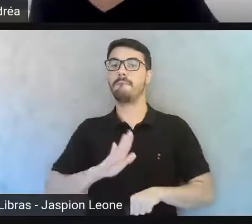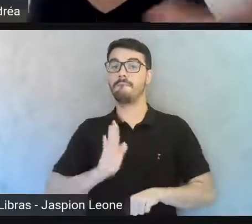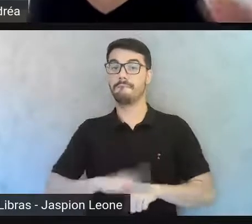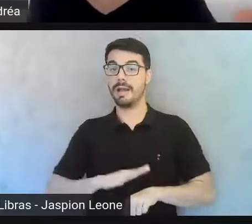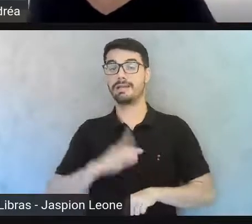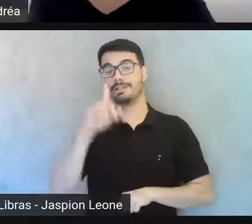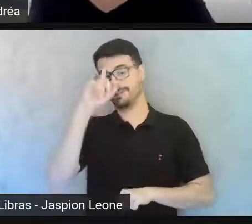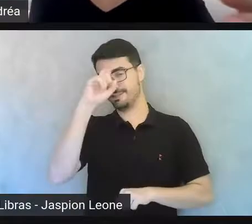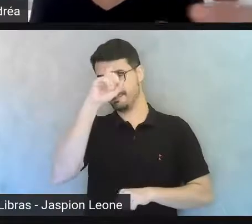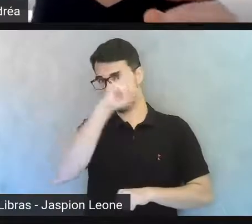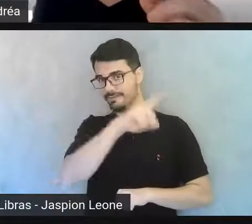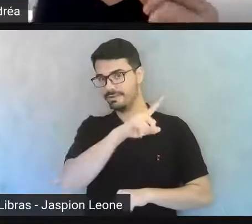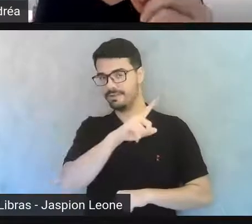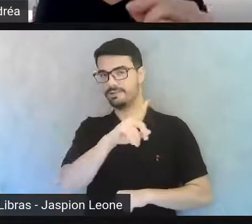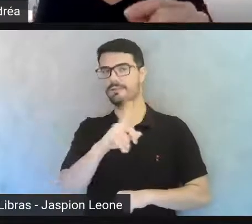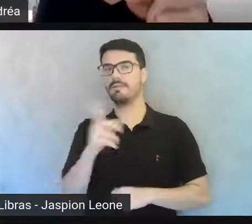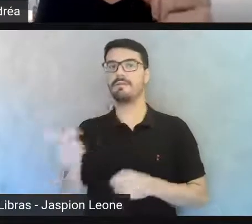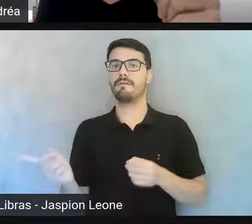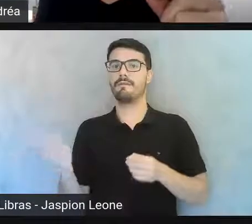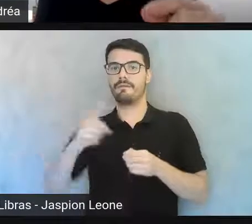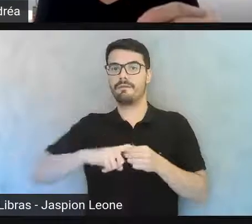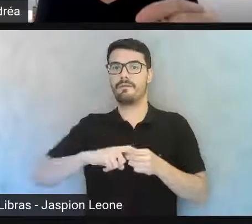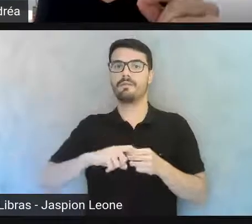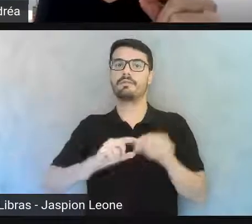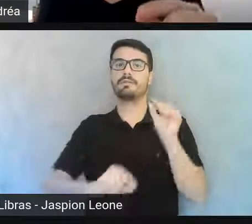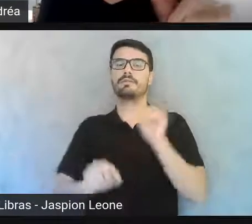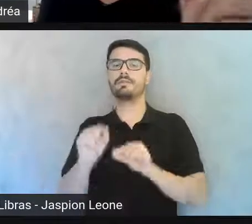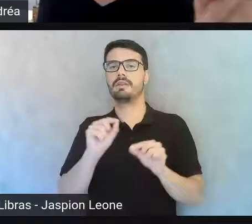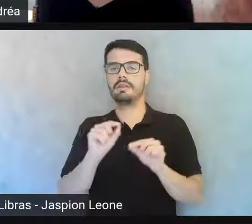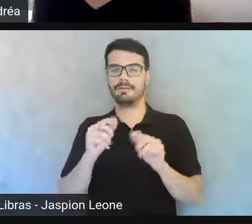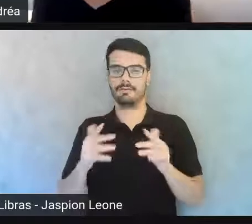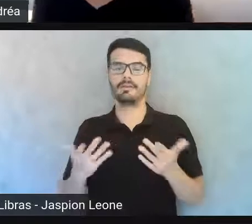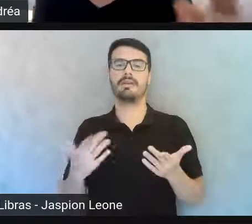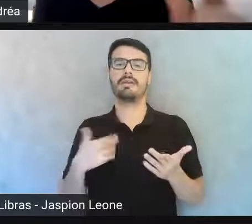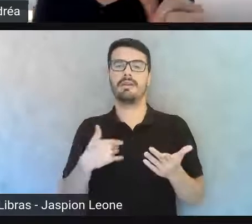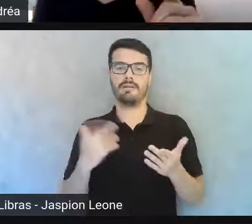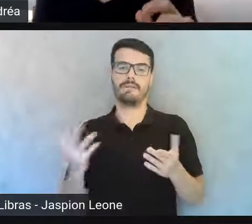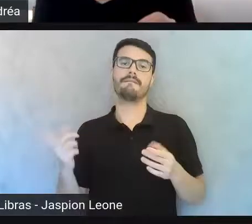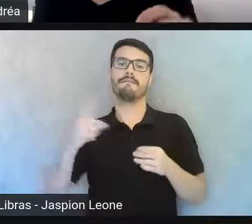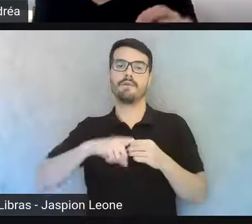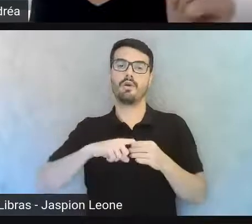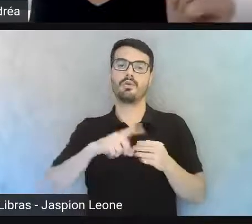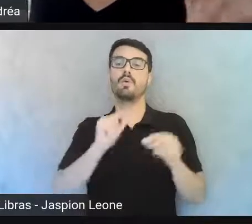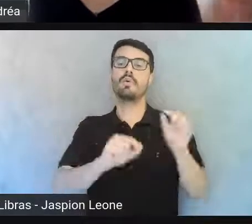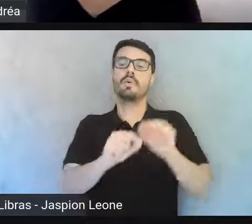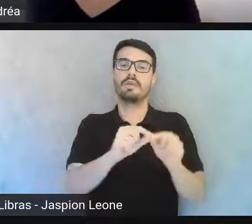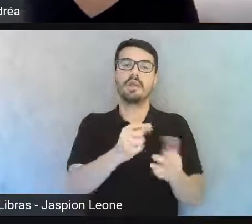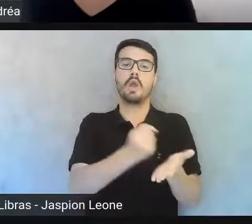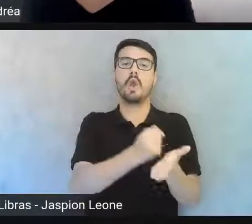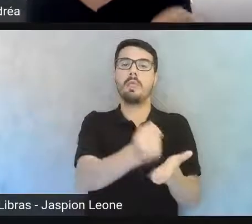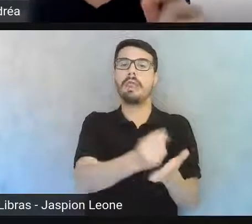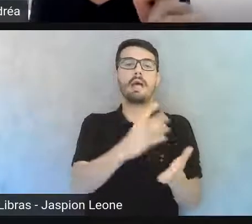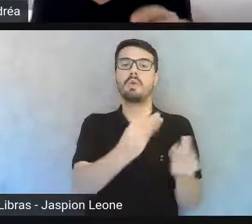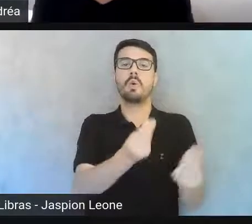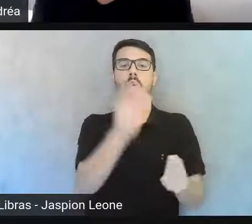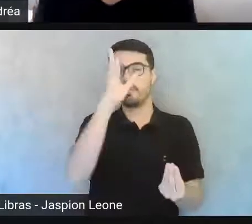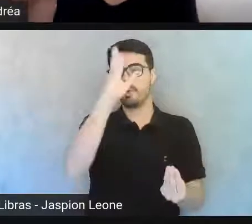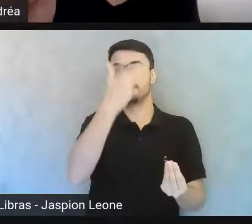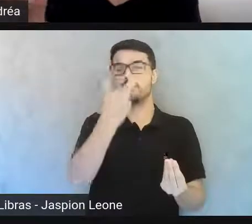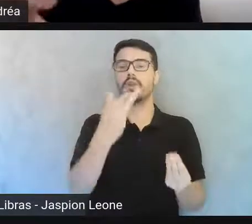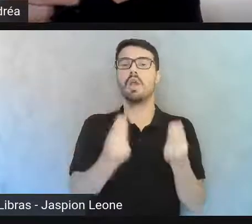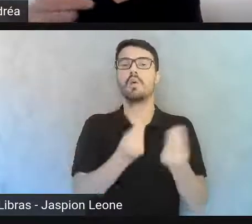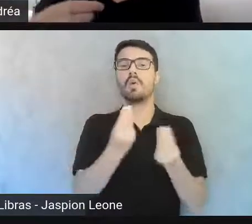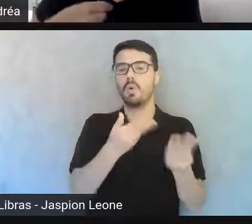de volte, não é isso, porque a retomada não implica o que eu faço com o contrato, o que eu faço com o colaborador, não,